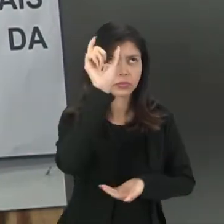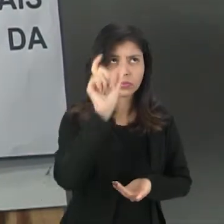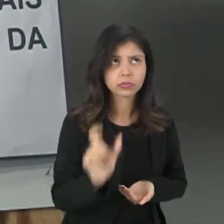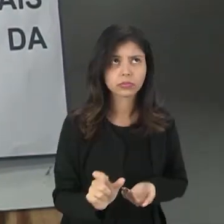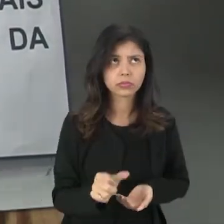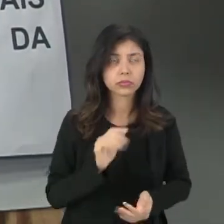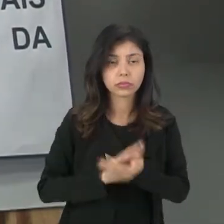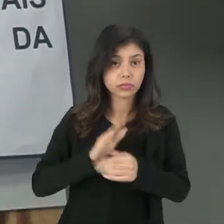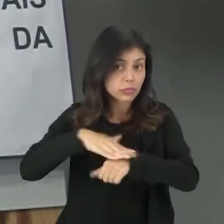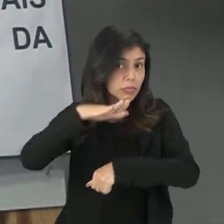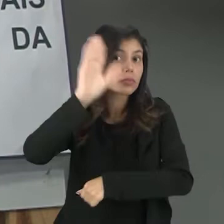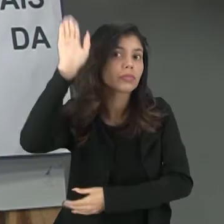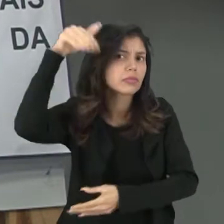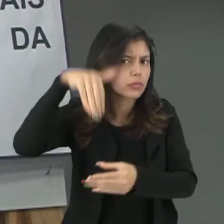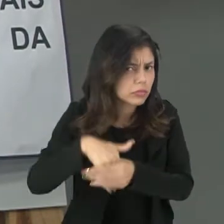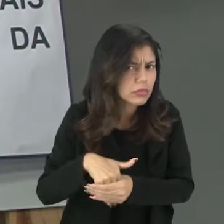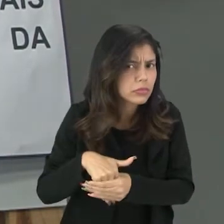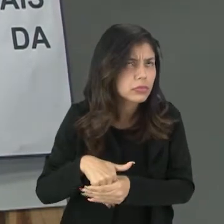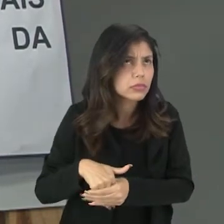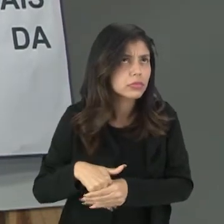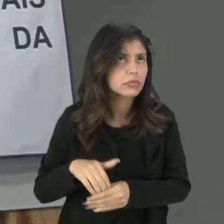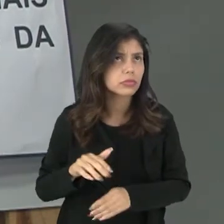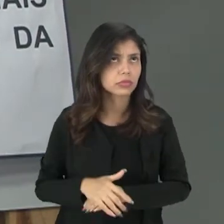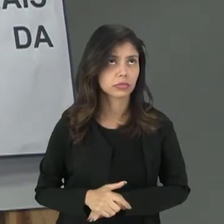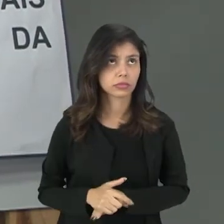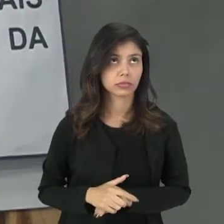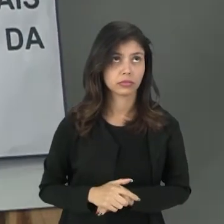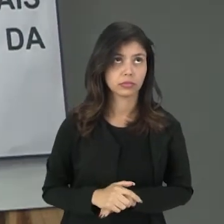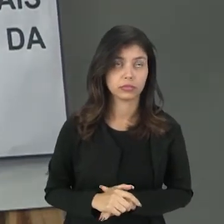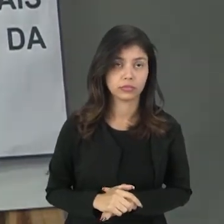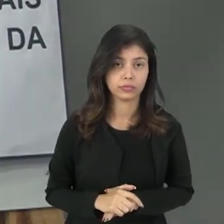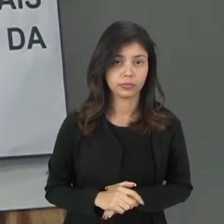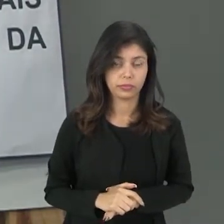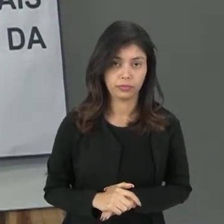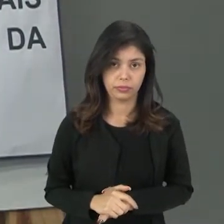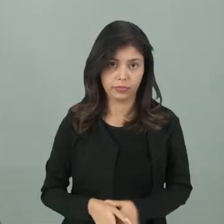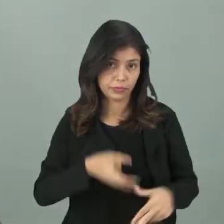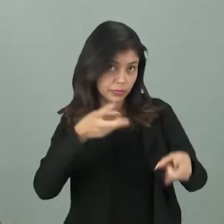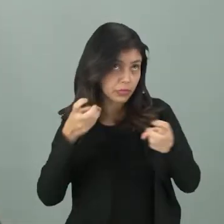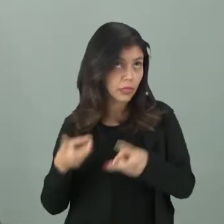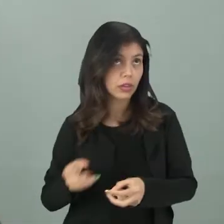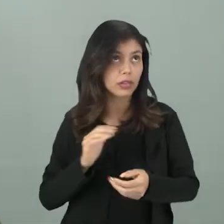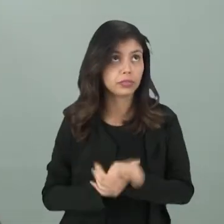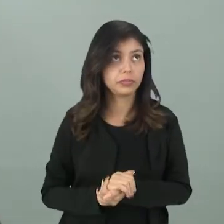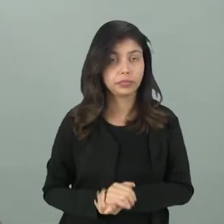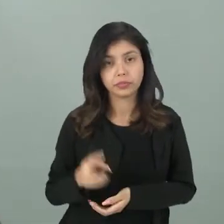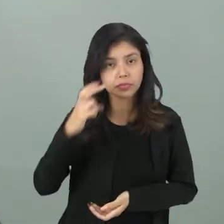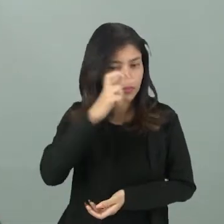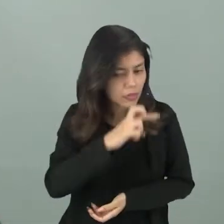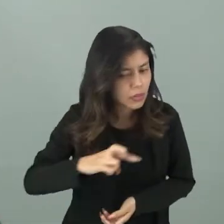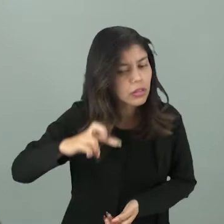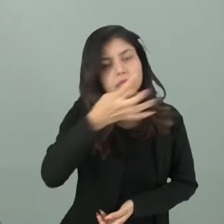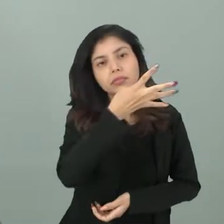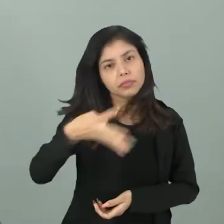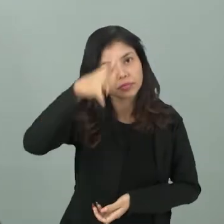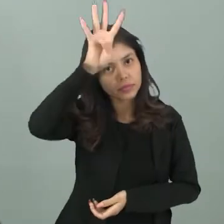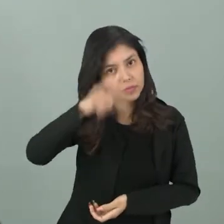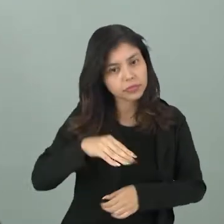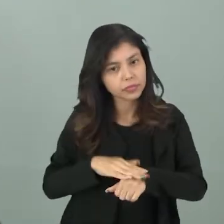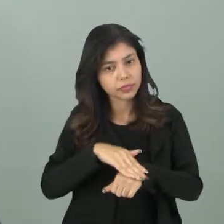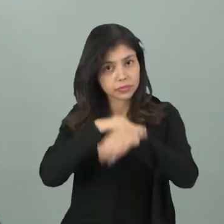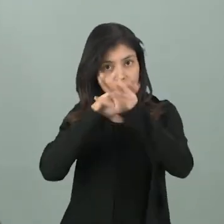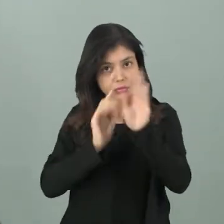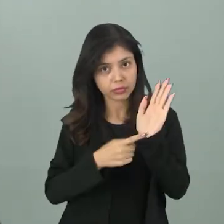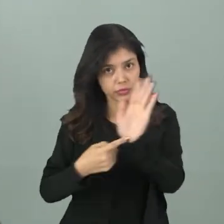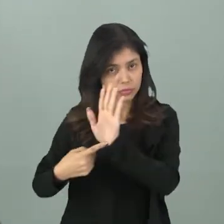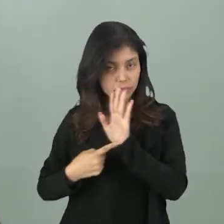Qual foi o personagem mais votado? Então, já dá para perceber, ao analisarmos a tabela, a representação